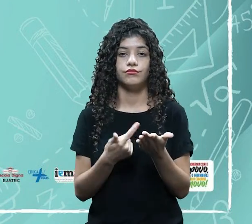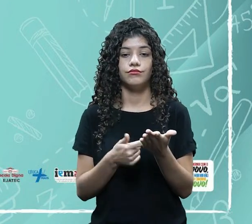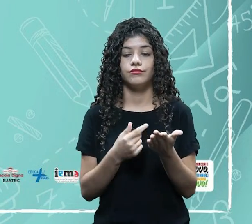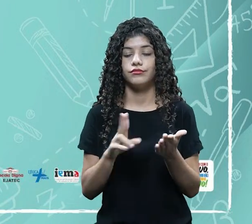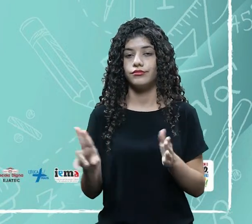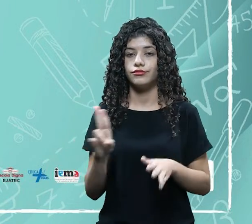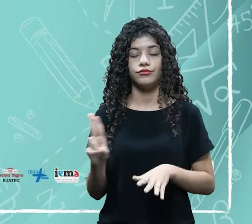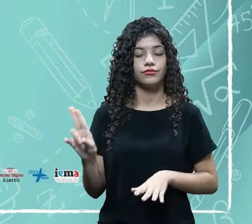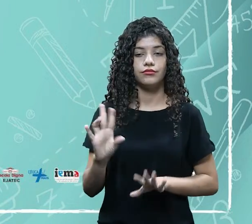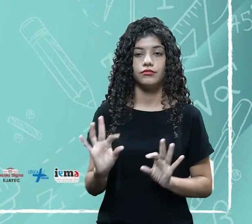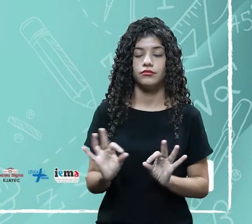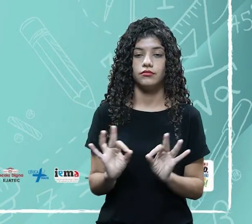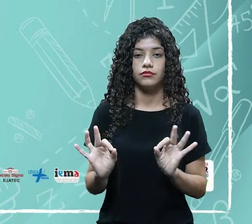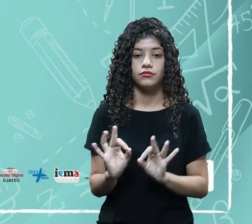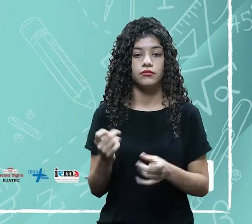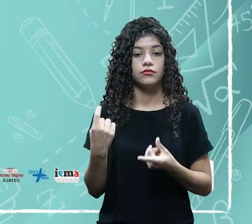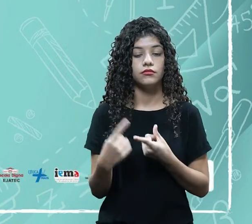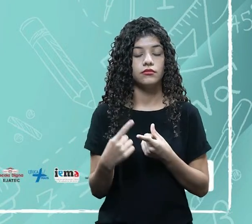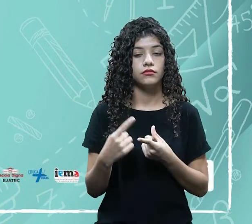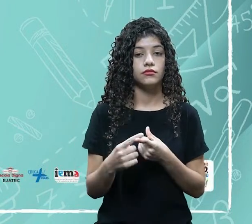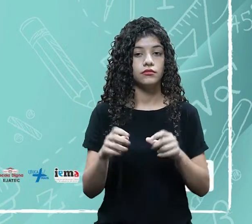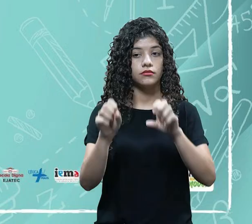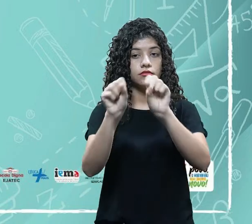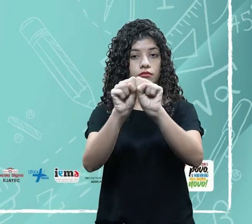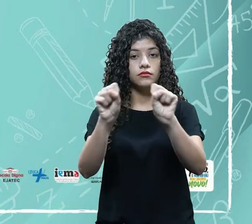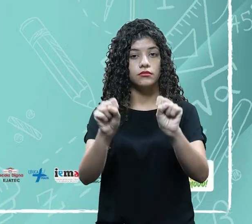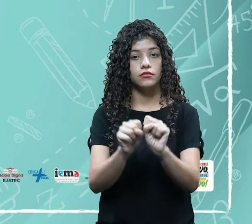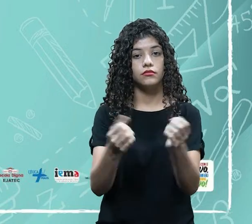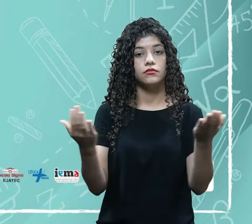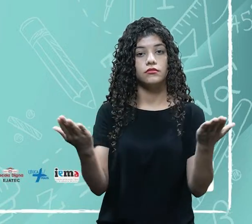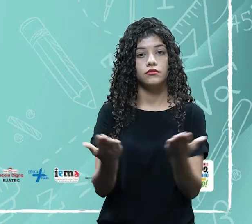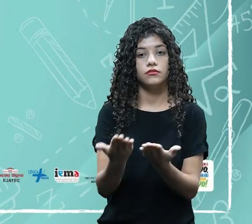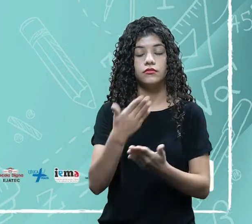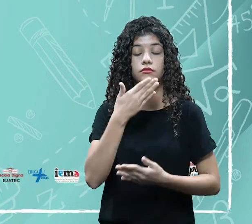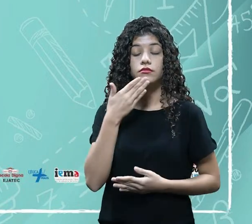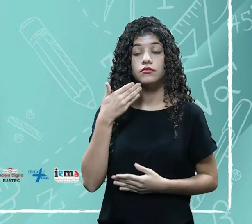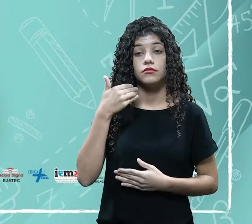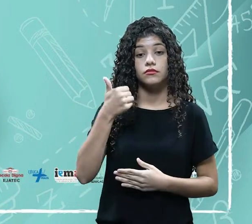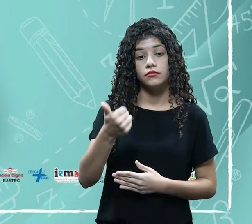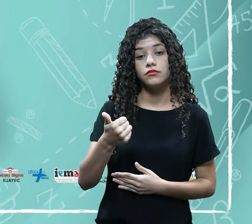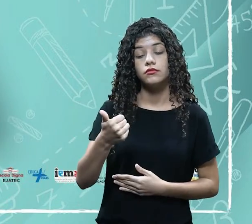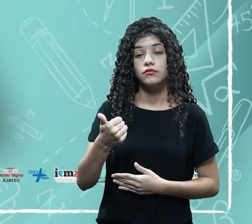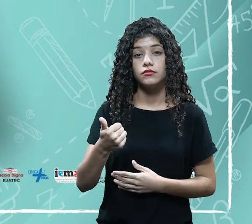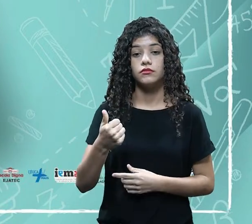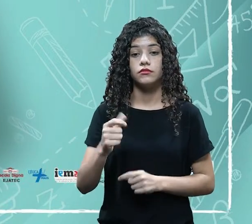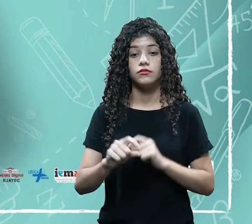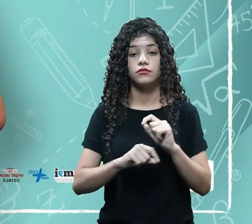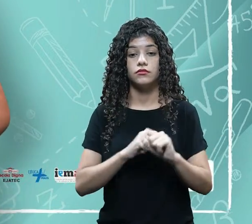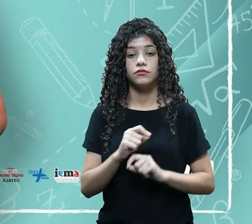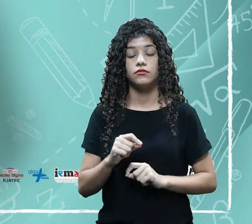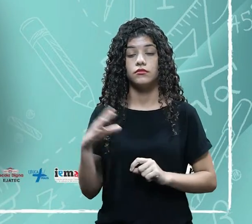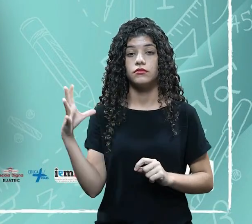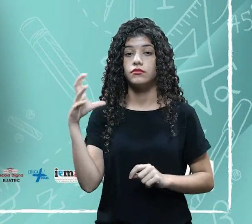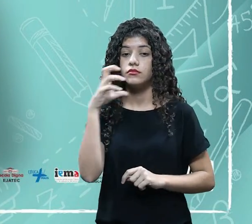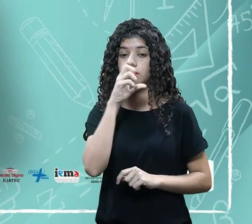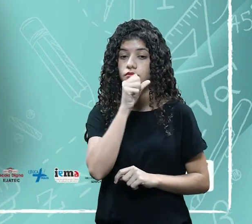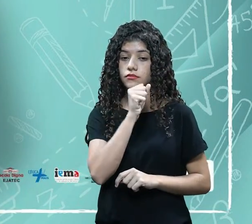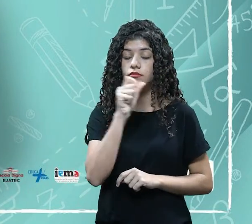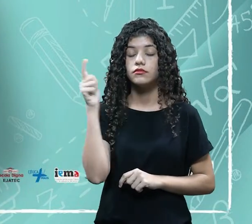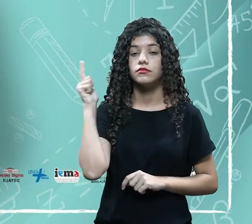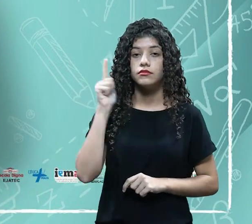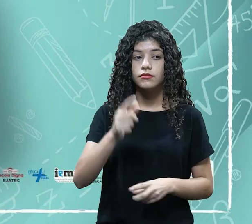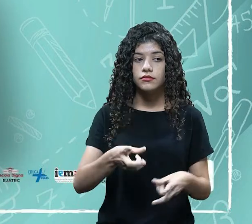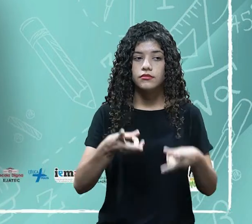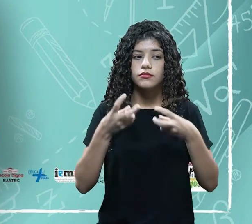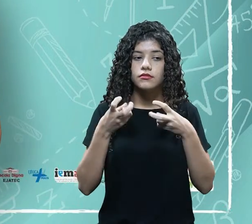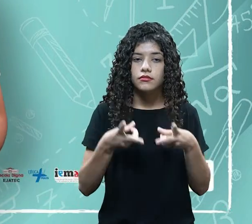fato estar em desuso, né? Porque os sistemas informatizados, eles são muito mais ágeis, né? Você